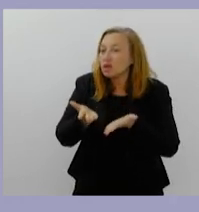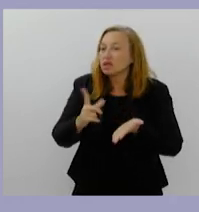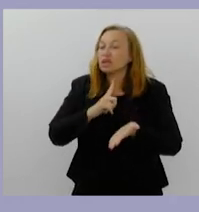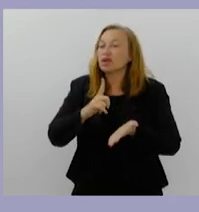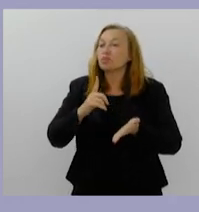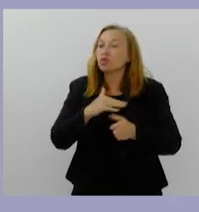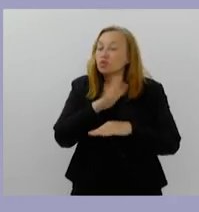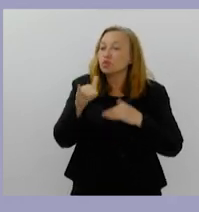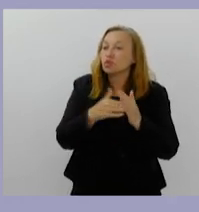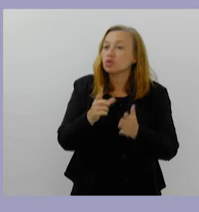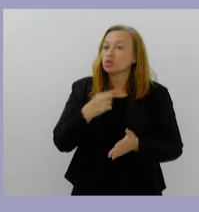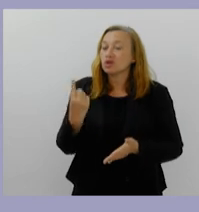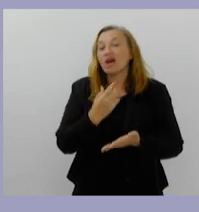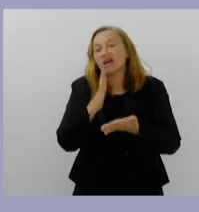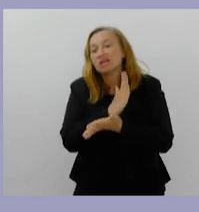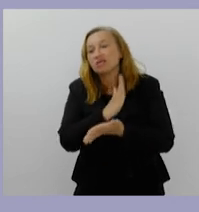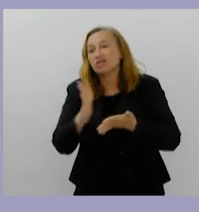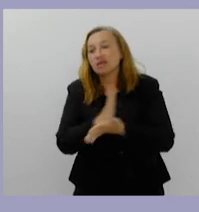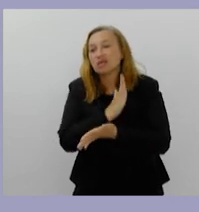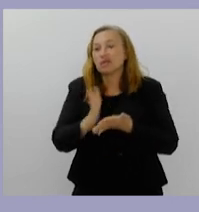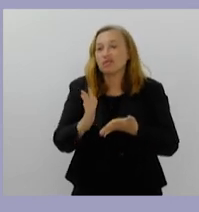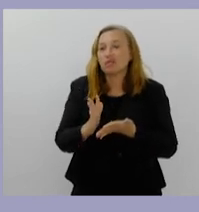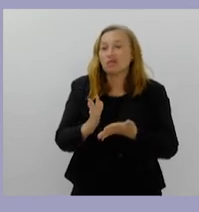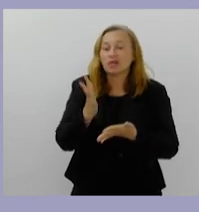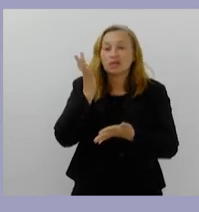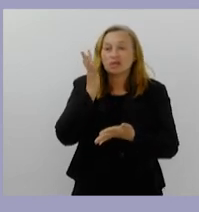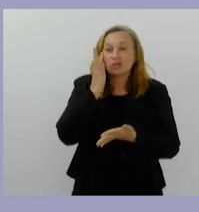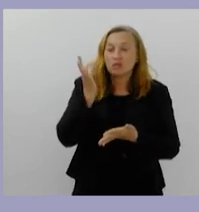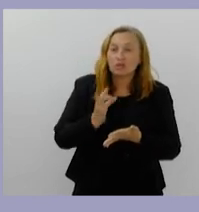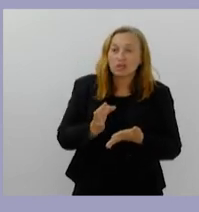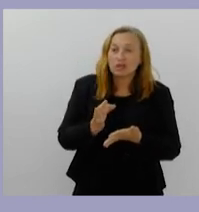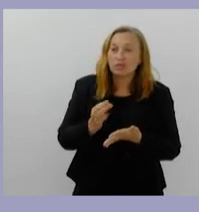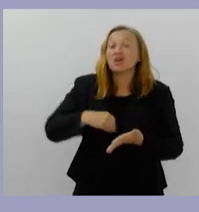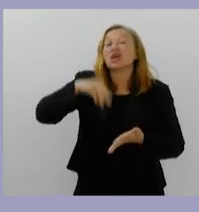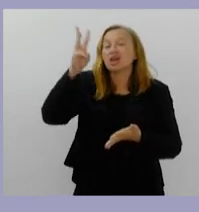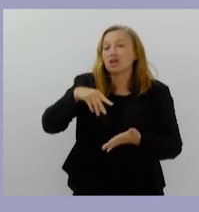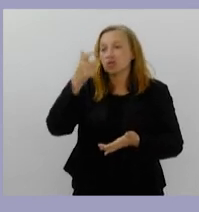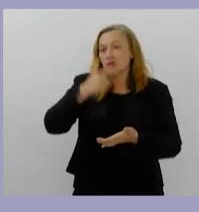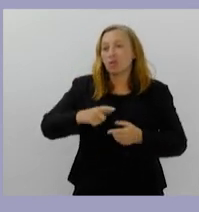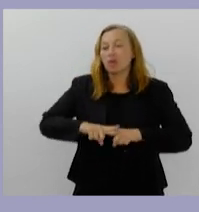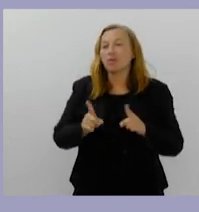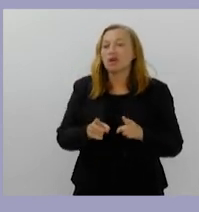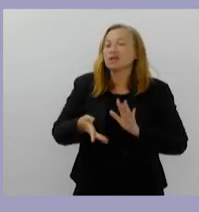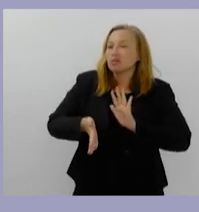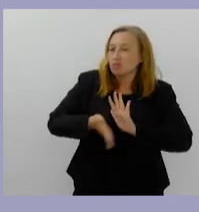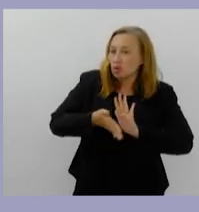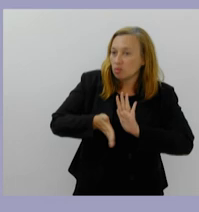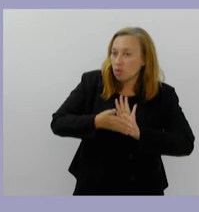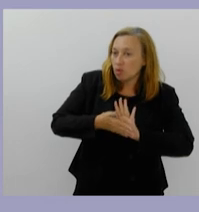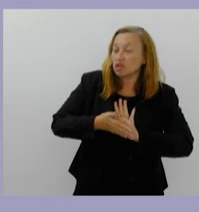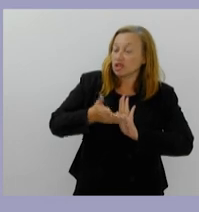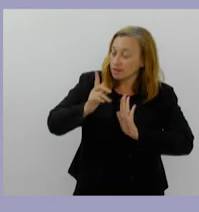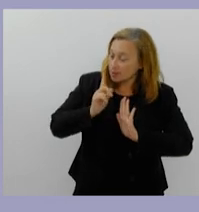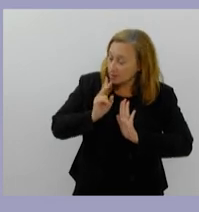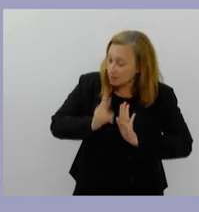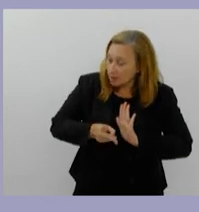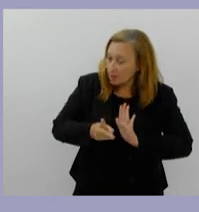nós. Muitas vezes, sem saber nem quem somos, mas sempre com um propósito